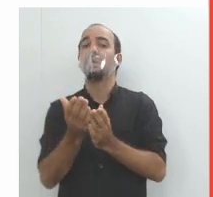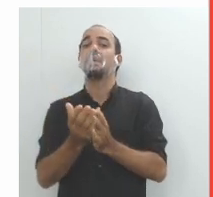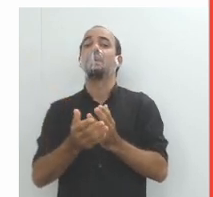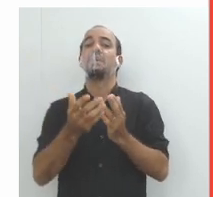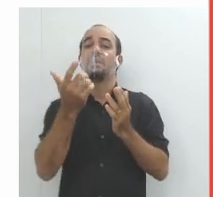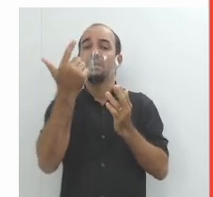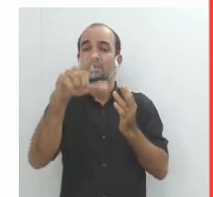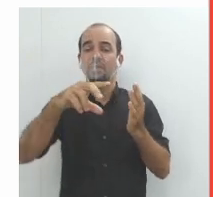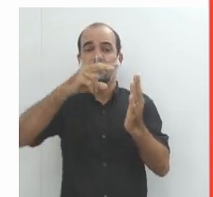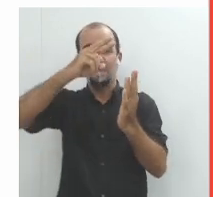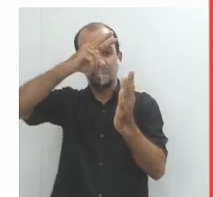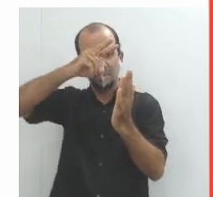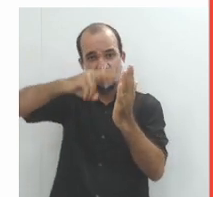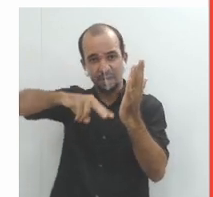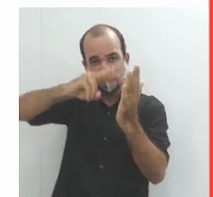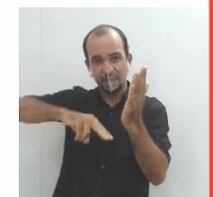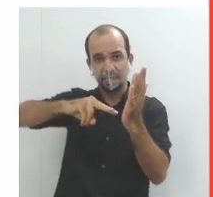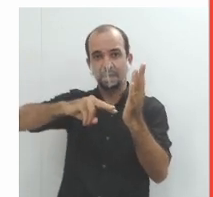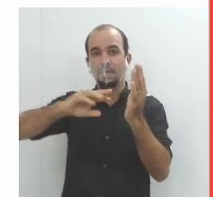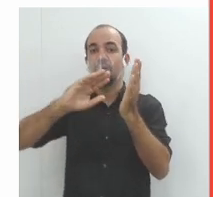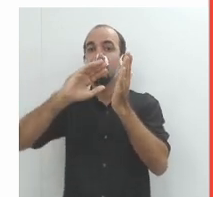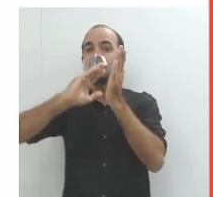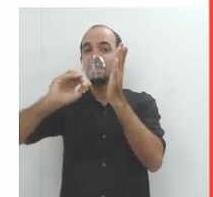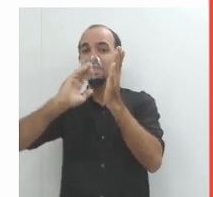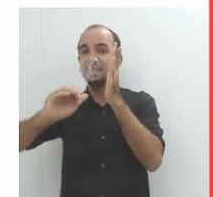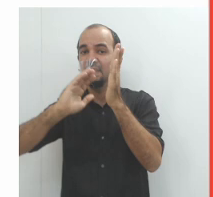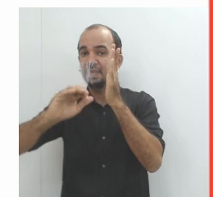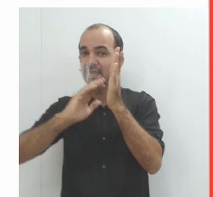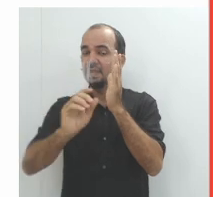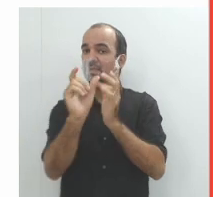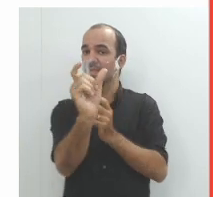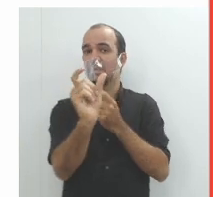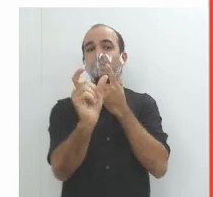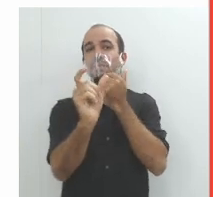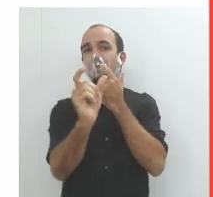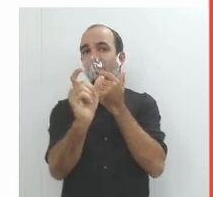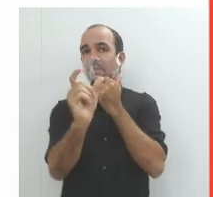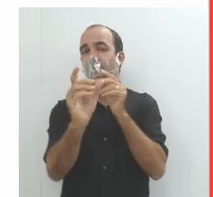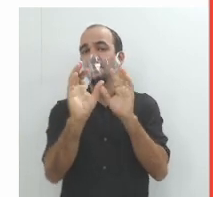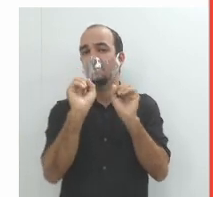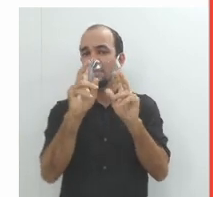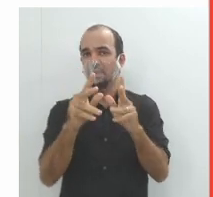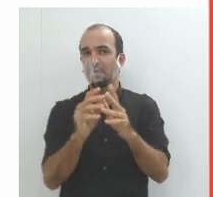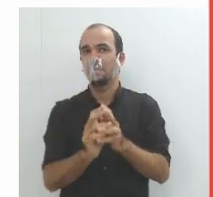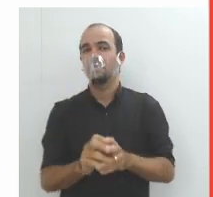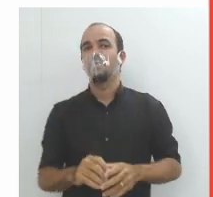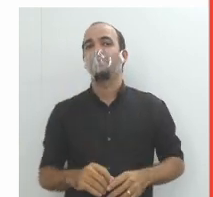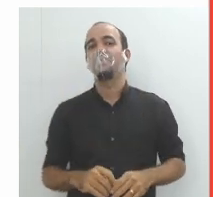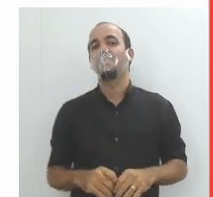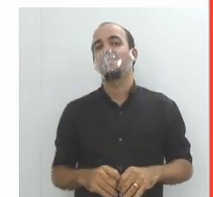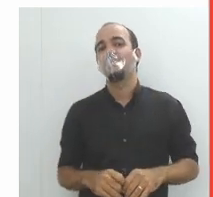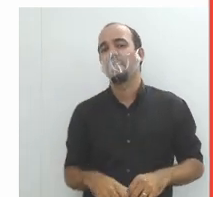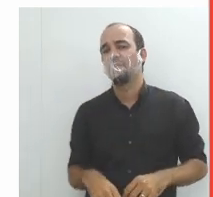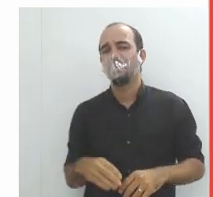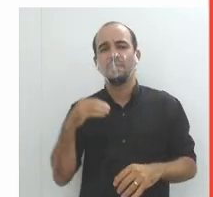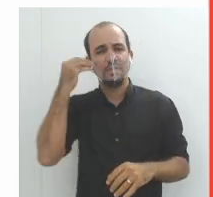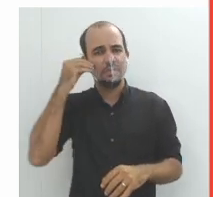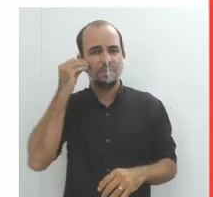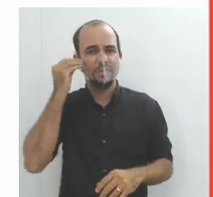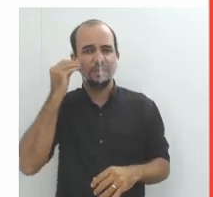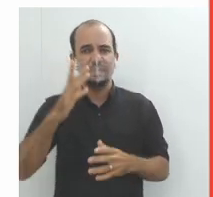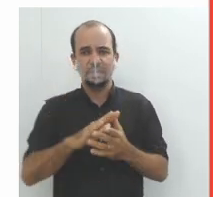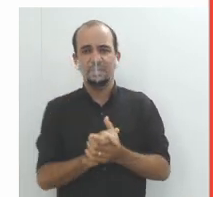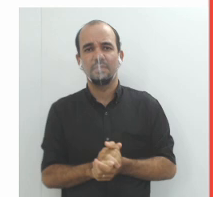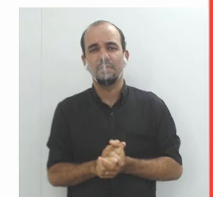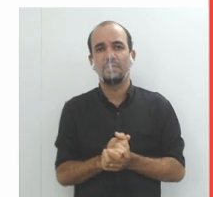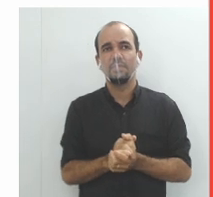essas palavras. A leitura do período, né, dos dois períodos, do pequeno parágrafo que eu coloquei, sem essas duas palavras.